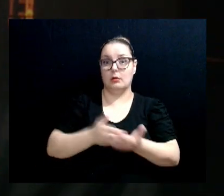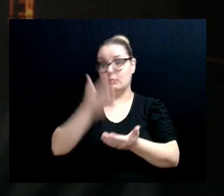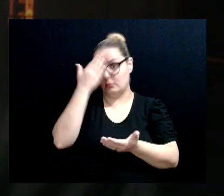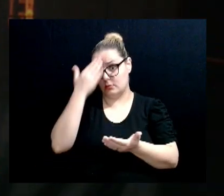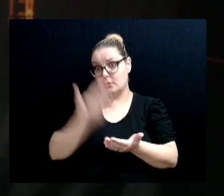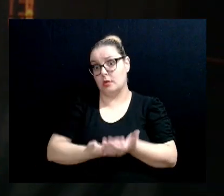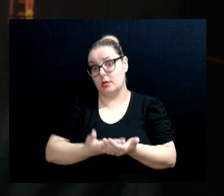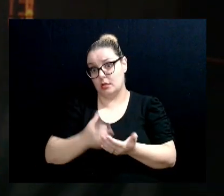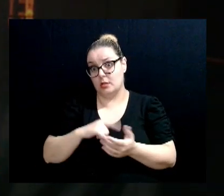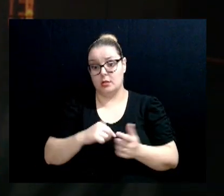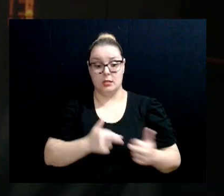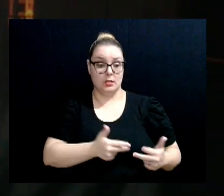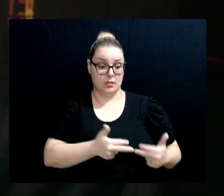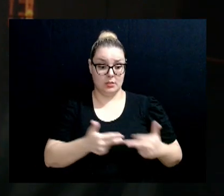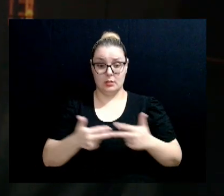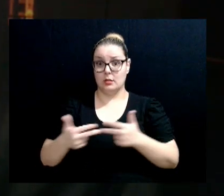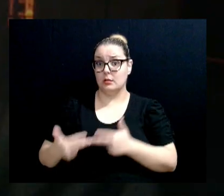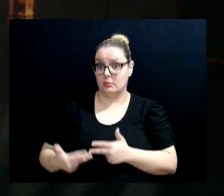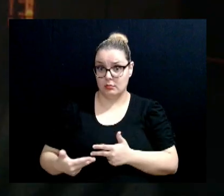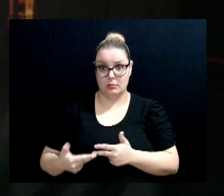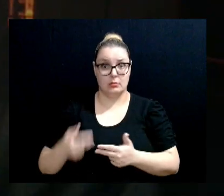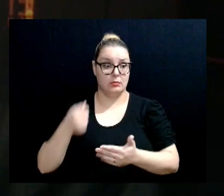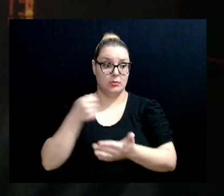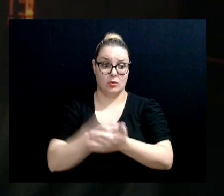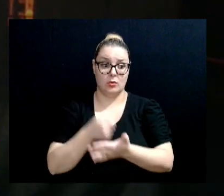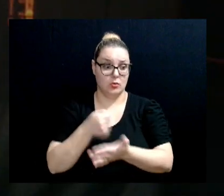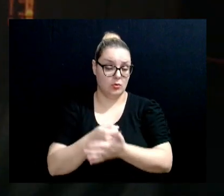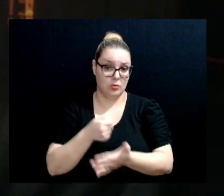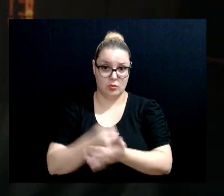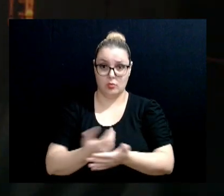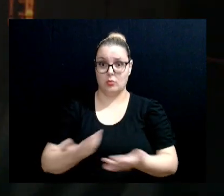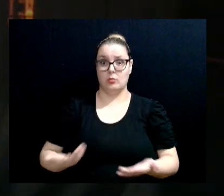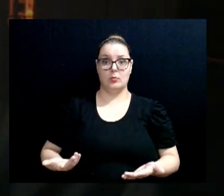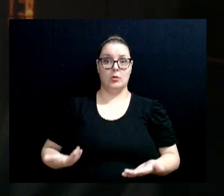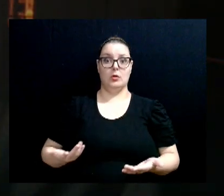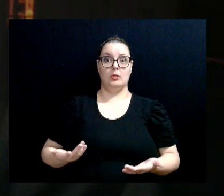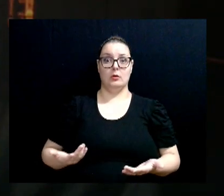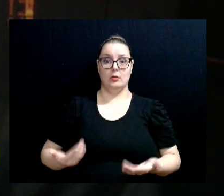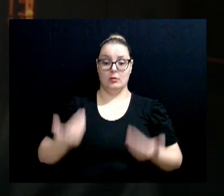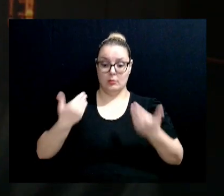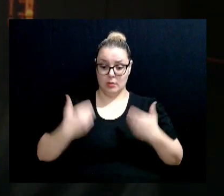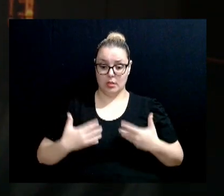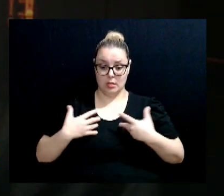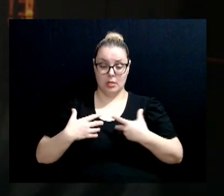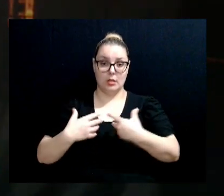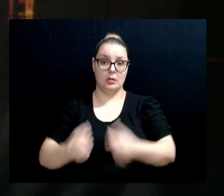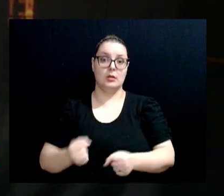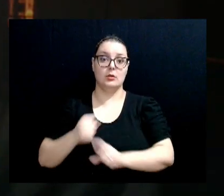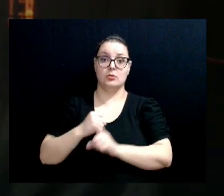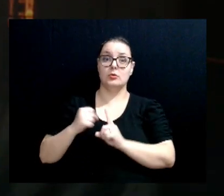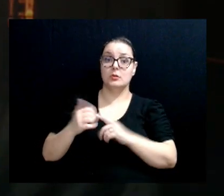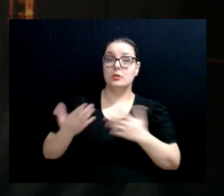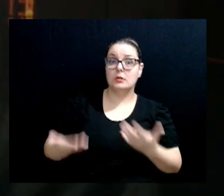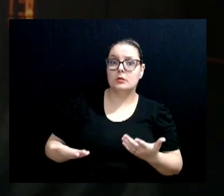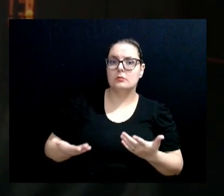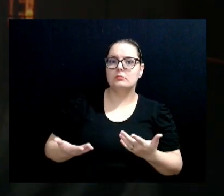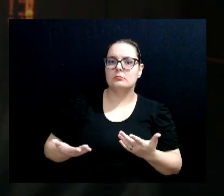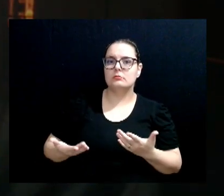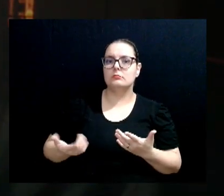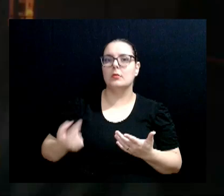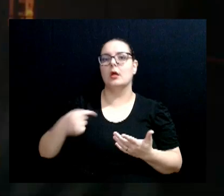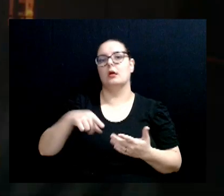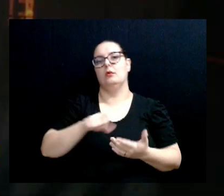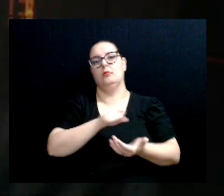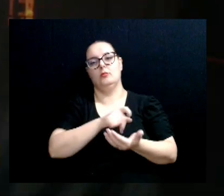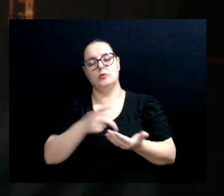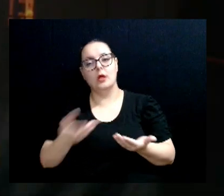padrão obrigatório para que eu seja aceita socialmente. E aí vou para os aplicativos. E aí